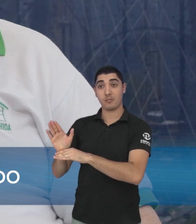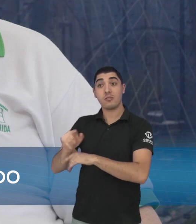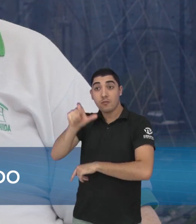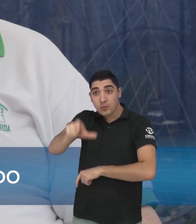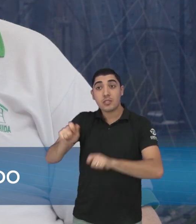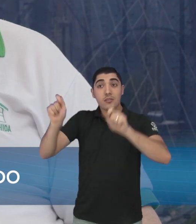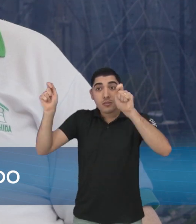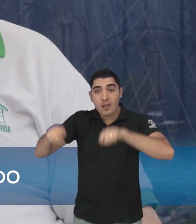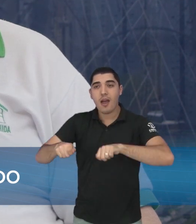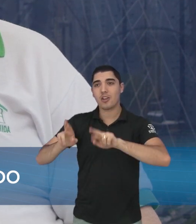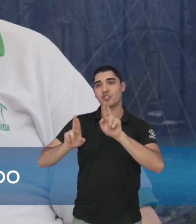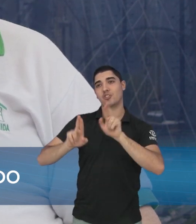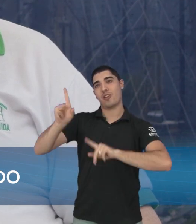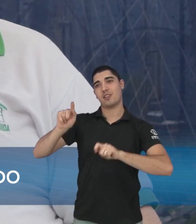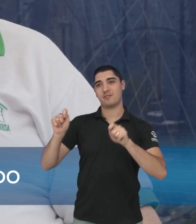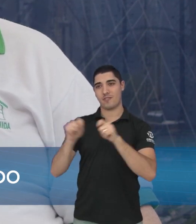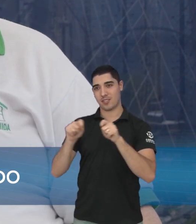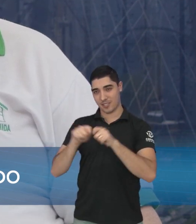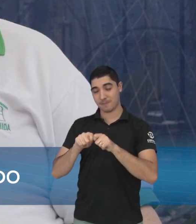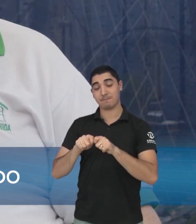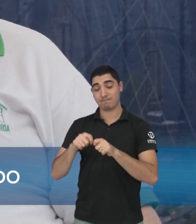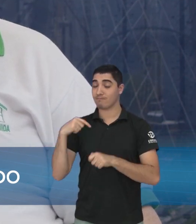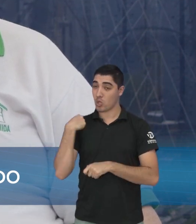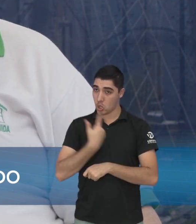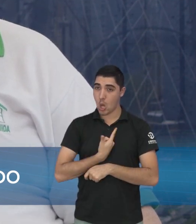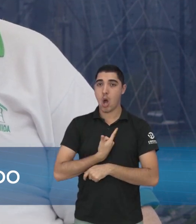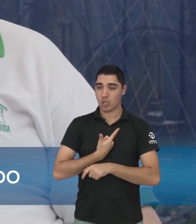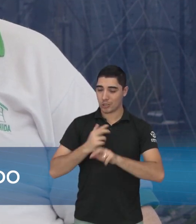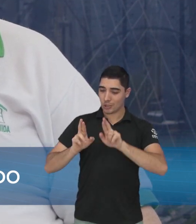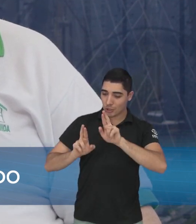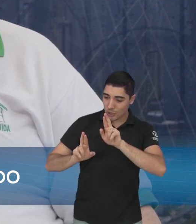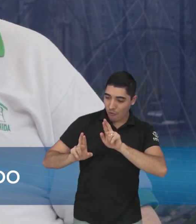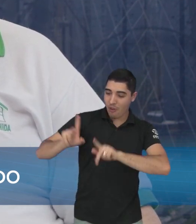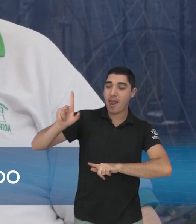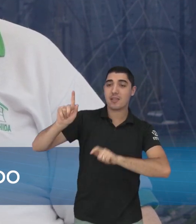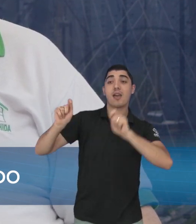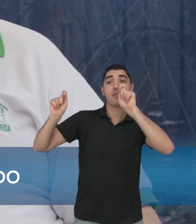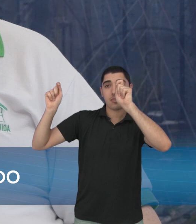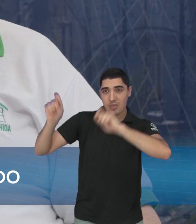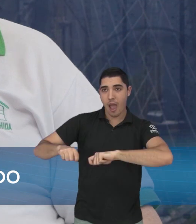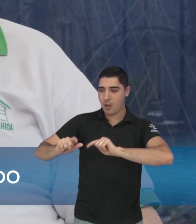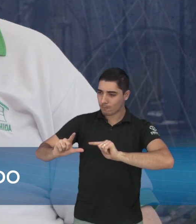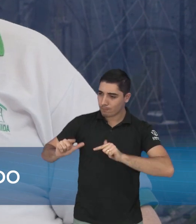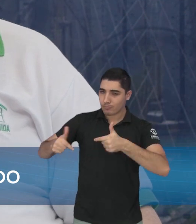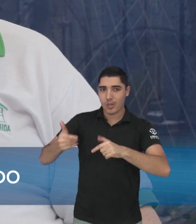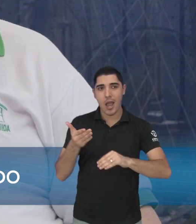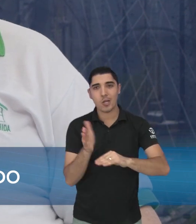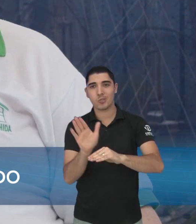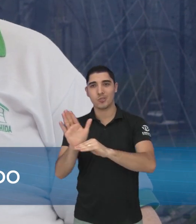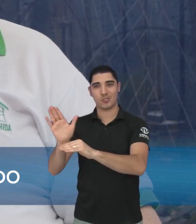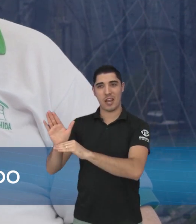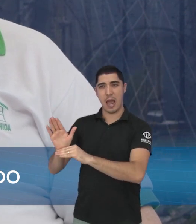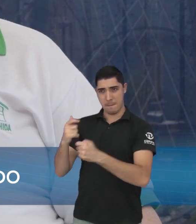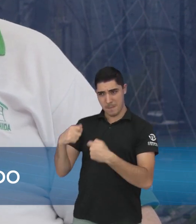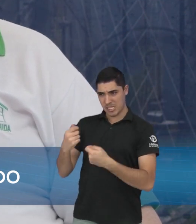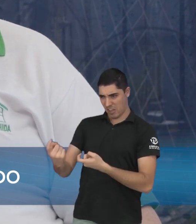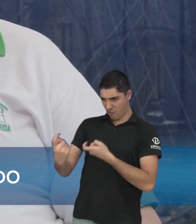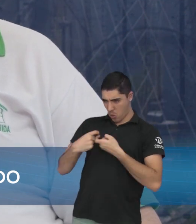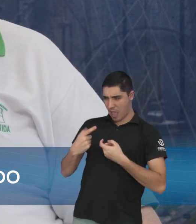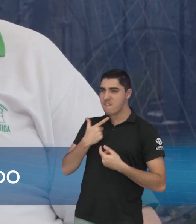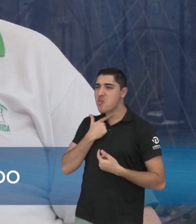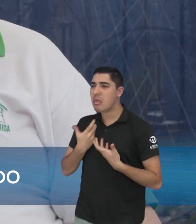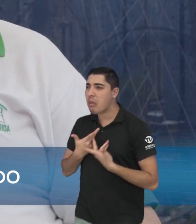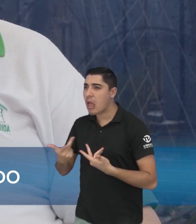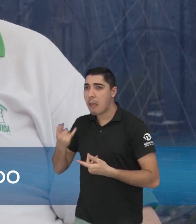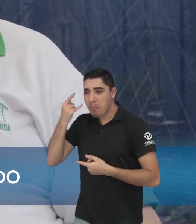pode fazer essa diferença, né? A gente faz essa diferença desprendido de qualquer retorno, mas quem